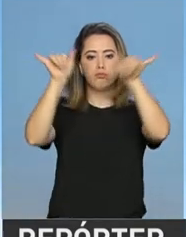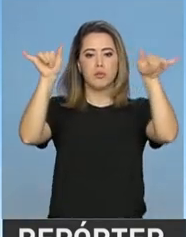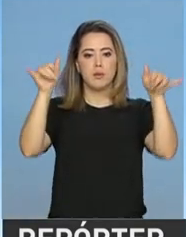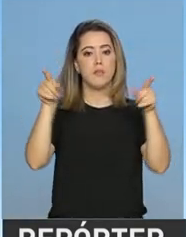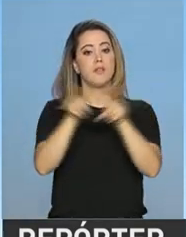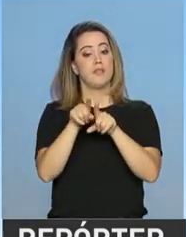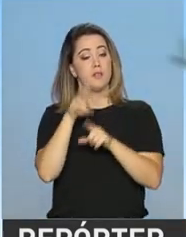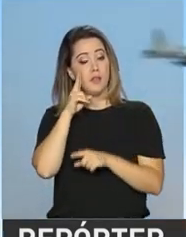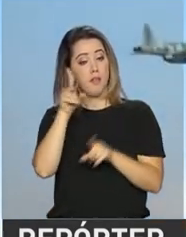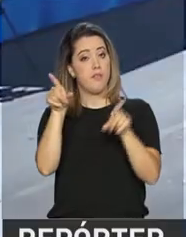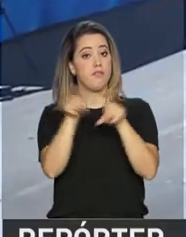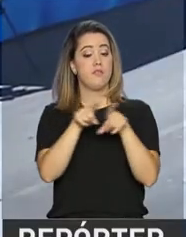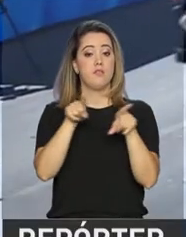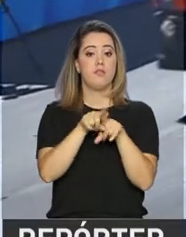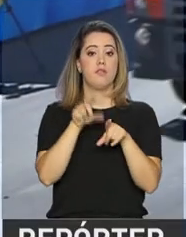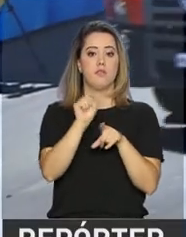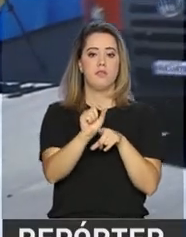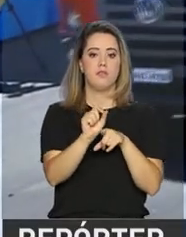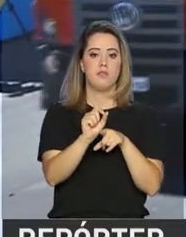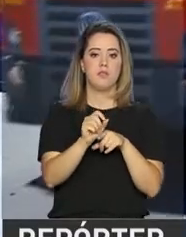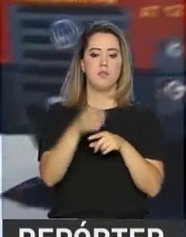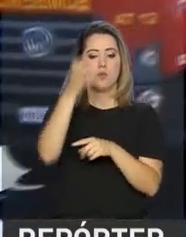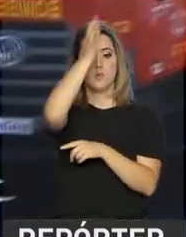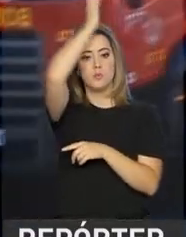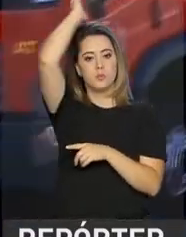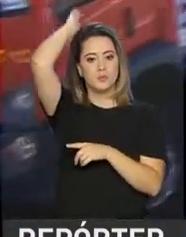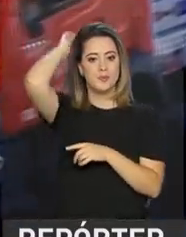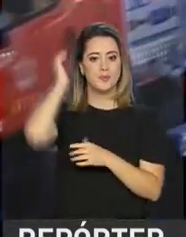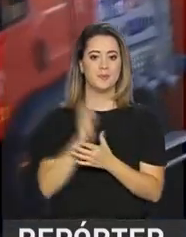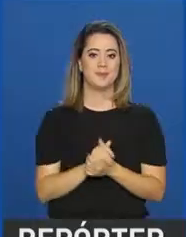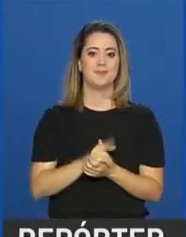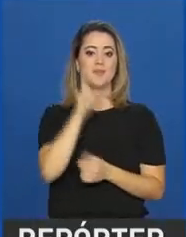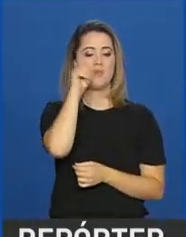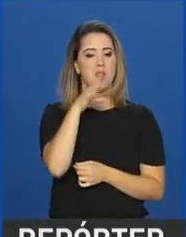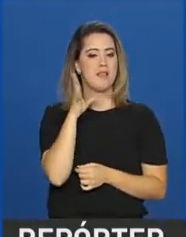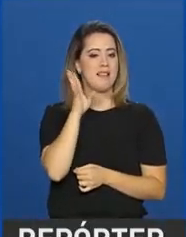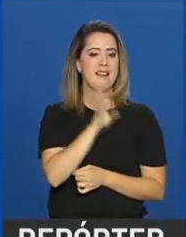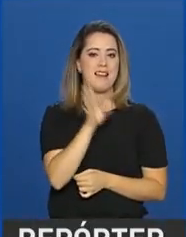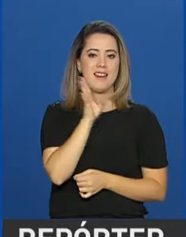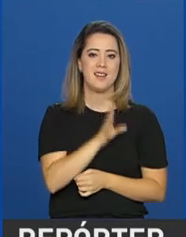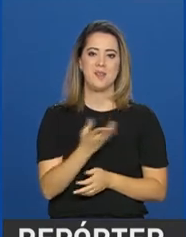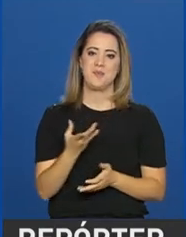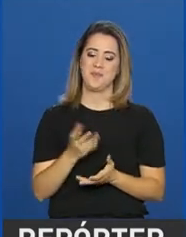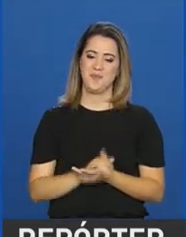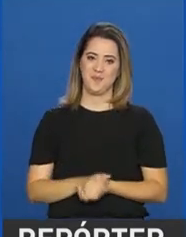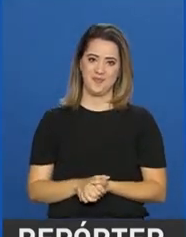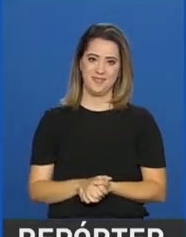e também os bombeiros foi muito legal